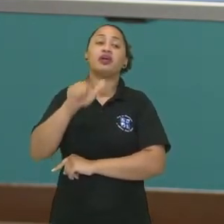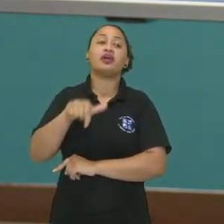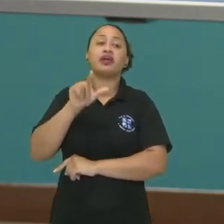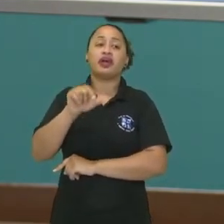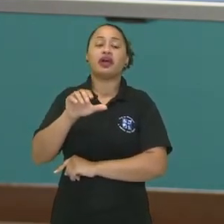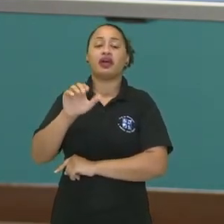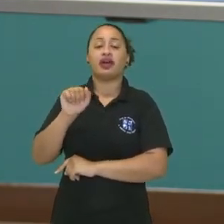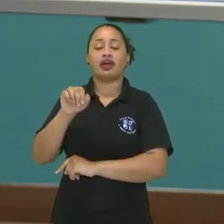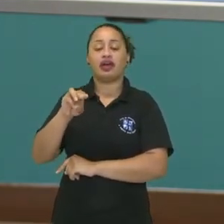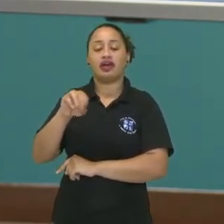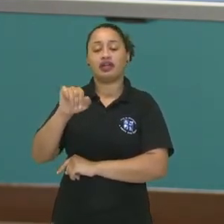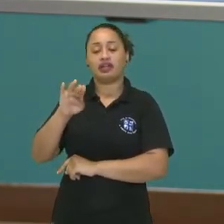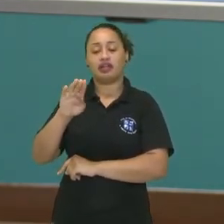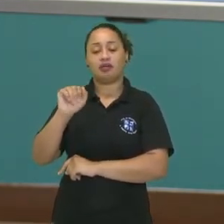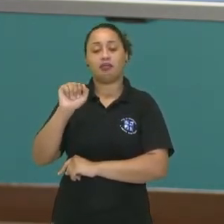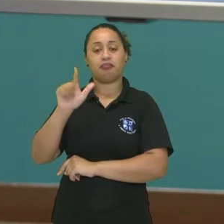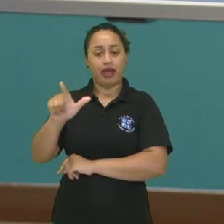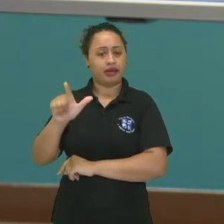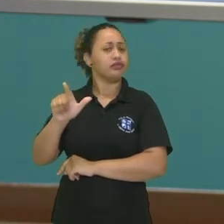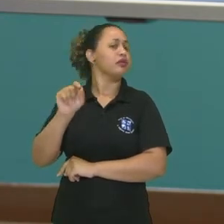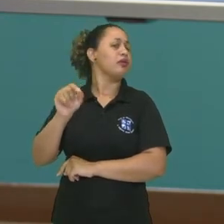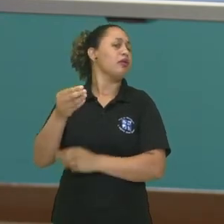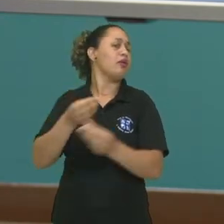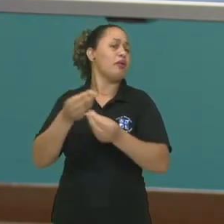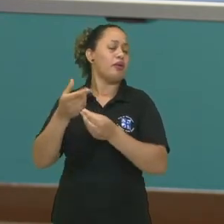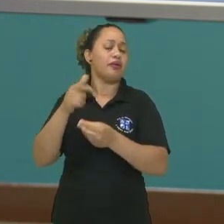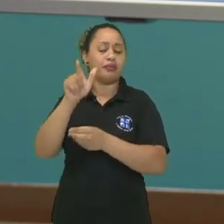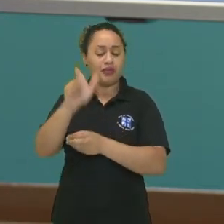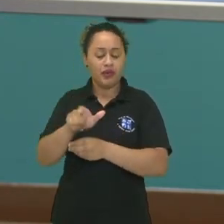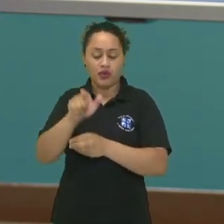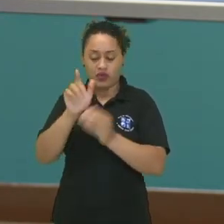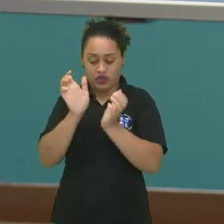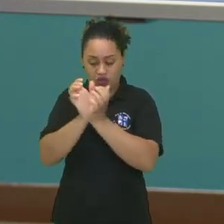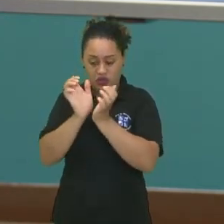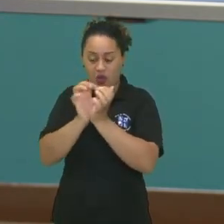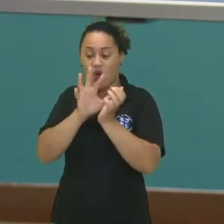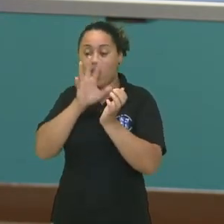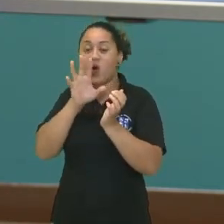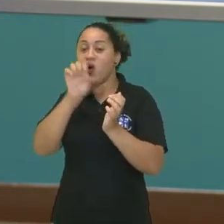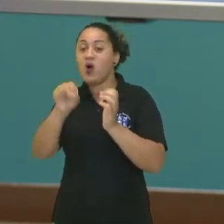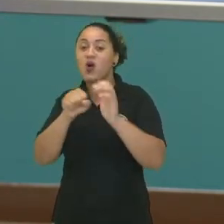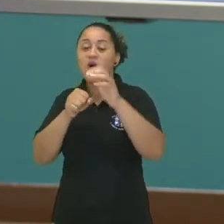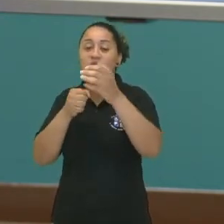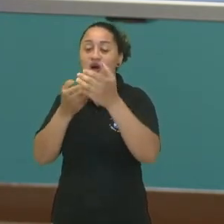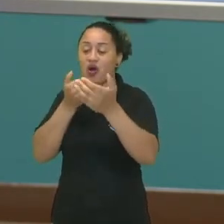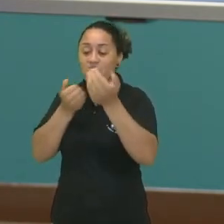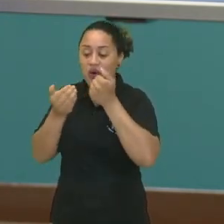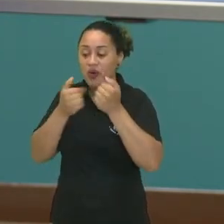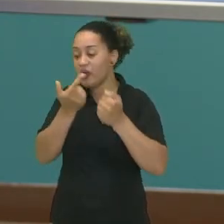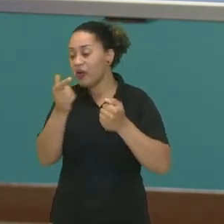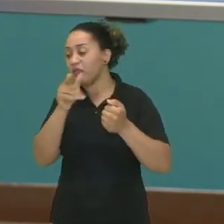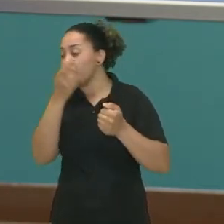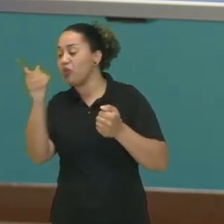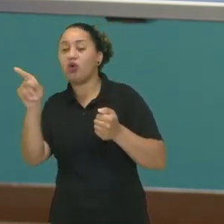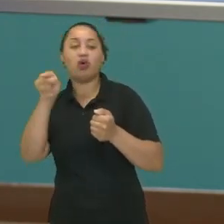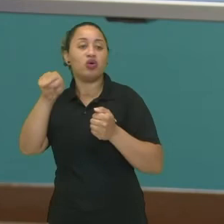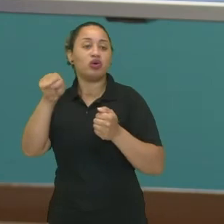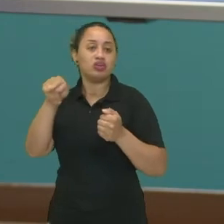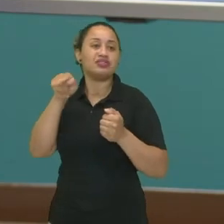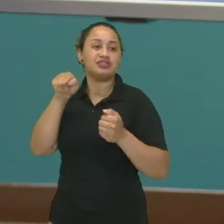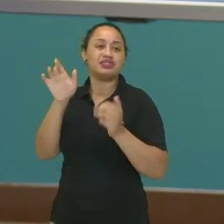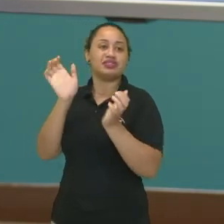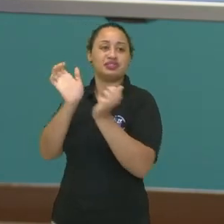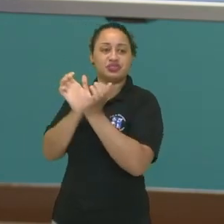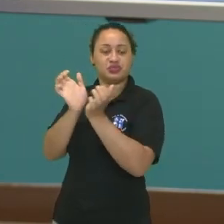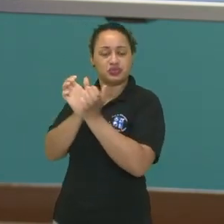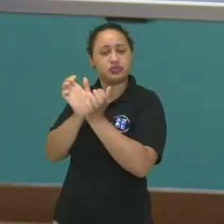desarmônica é o canibalismo, isso mesmo, onde um indivíduo da mesma espécie, o indivíduo, ele vai se alimentar de outro indivíduo